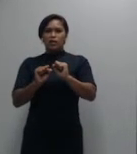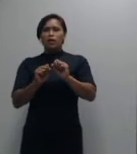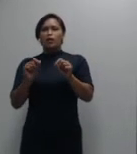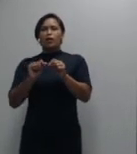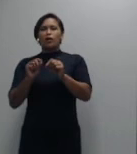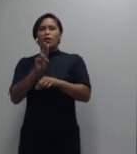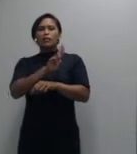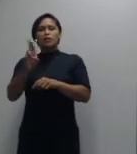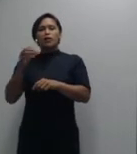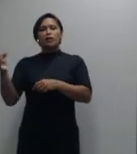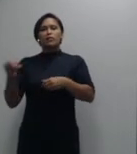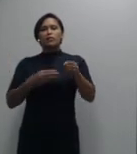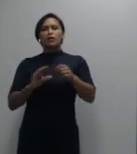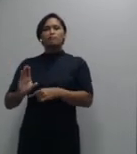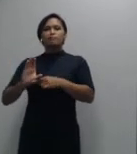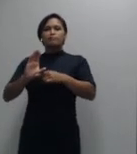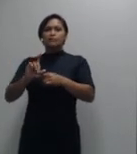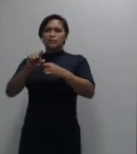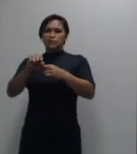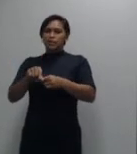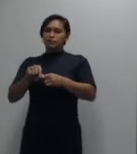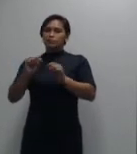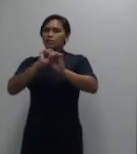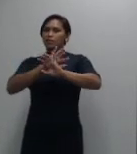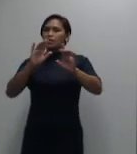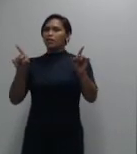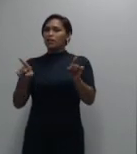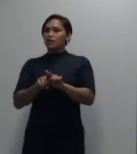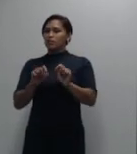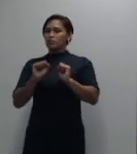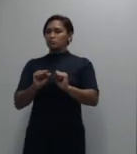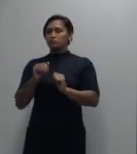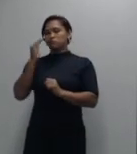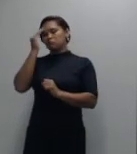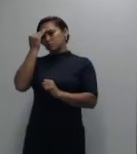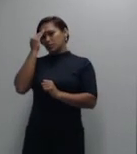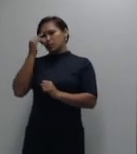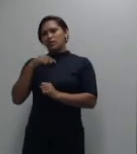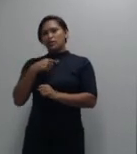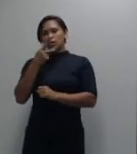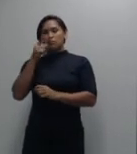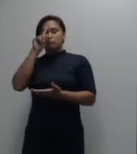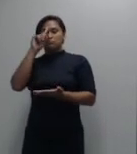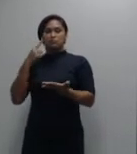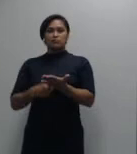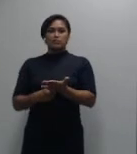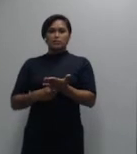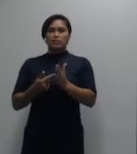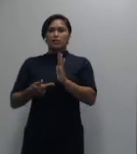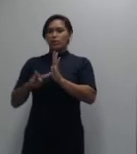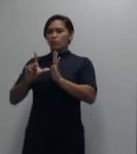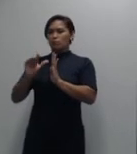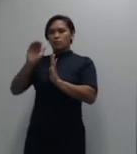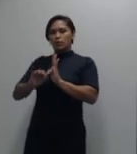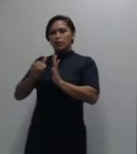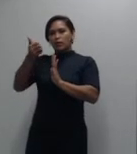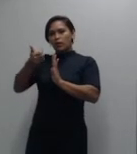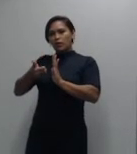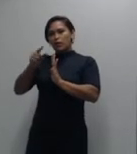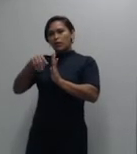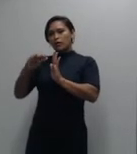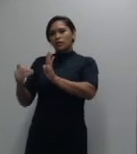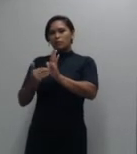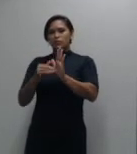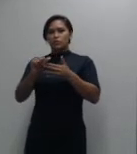numerações dos novos conselheiros evidentemente entendemos quando decidimos anterior momento que é objeto